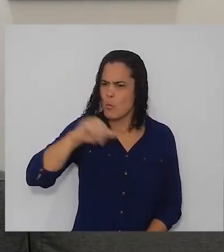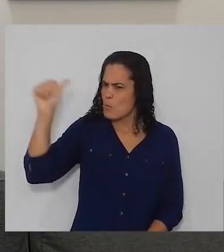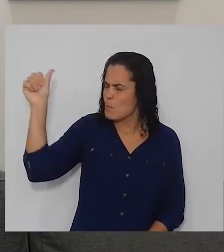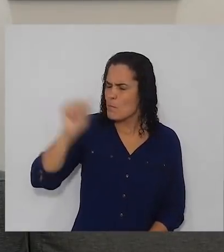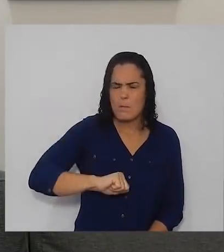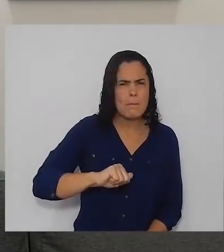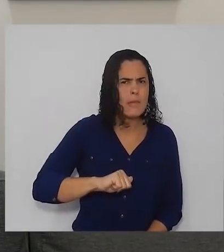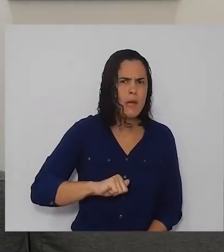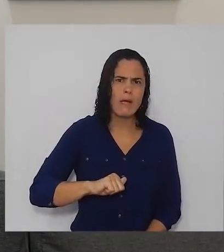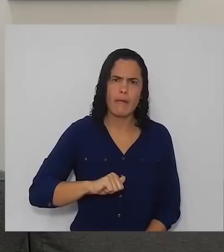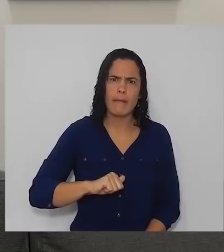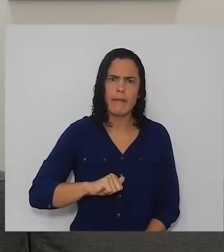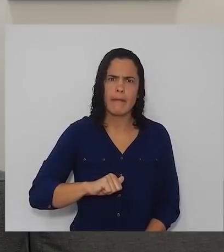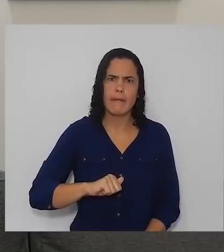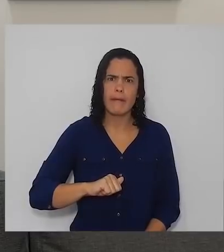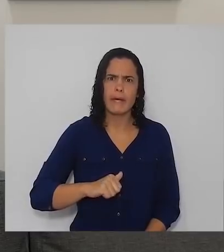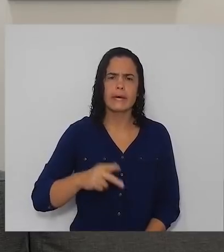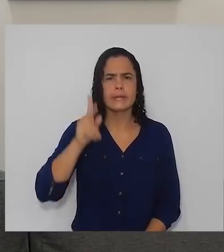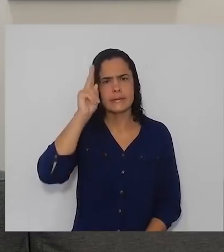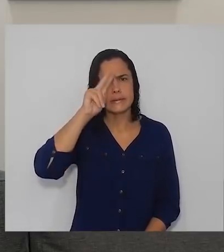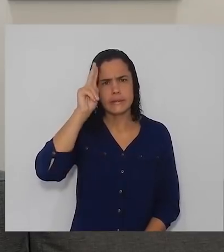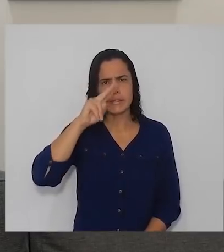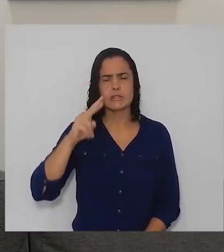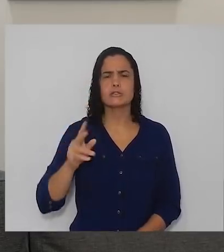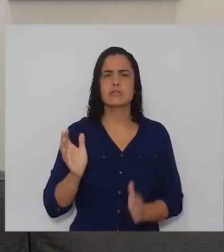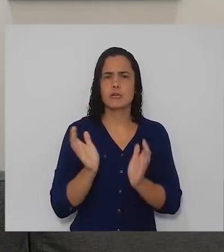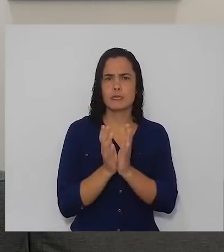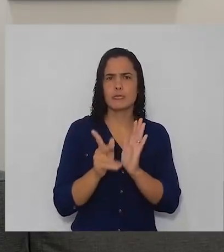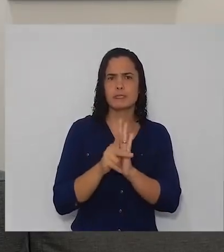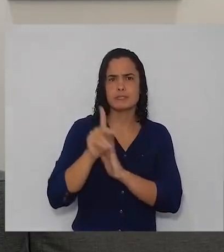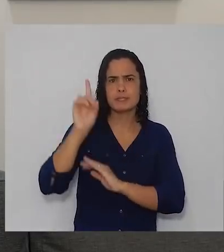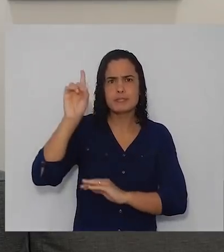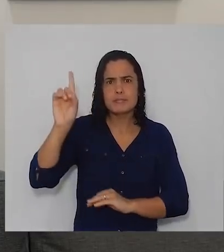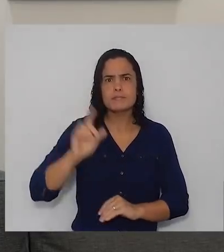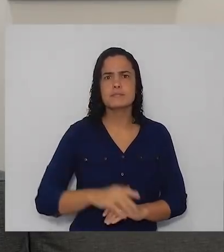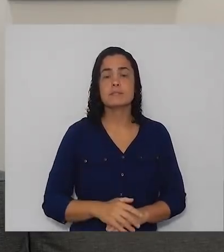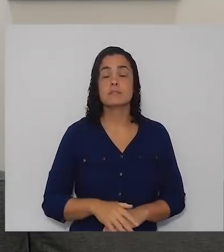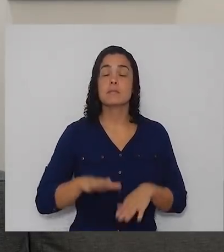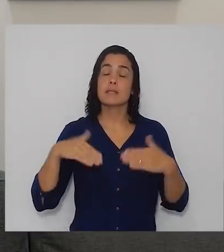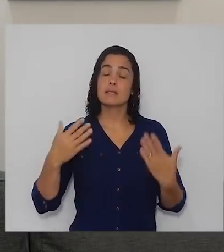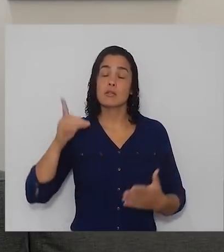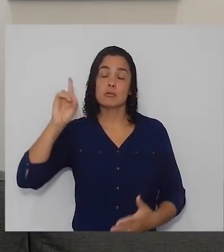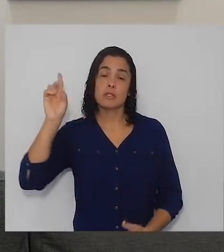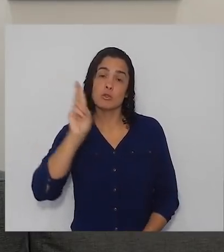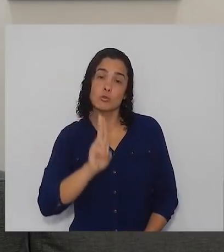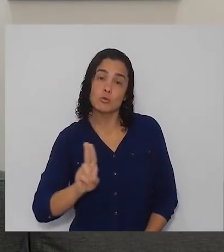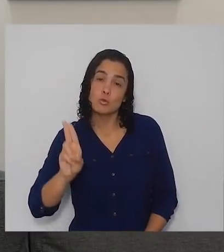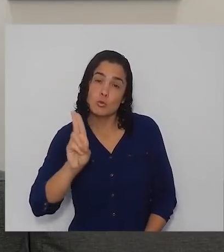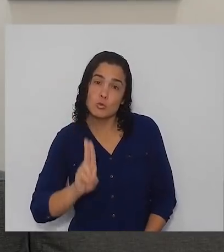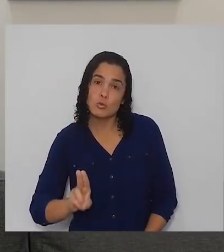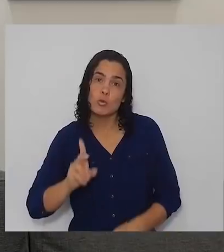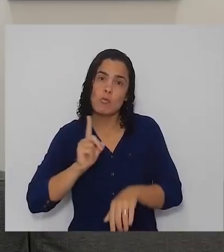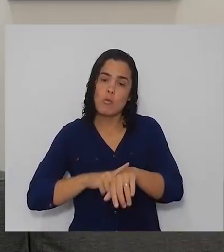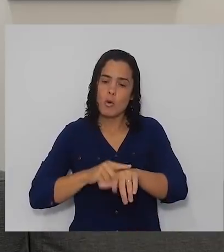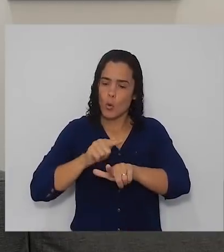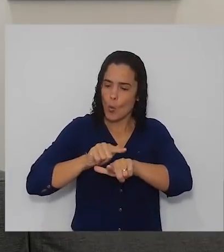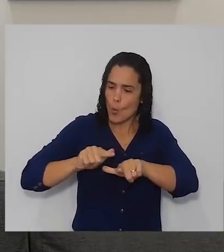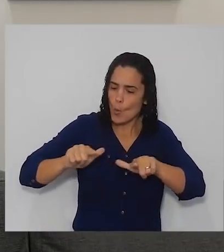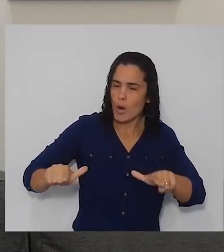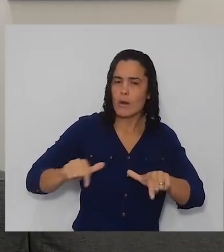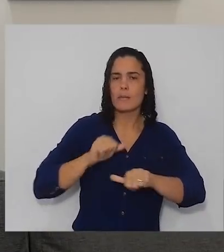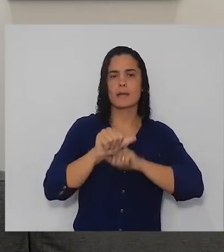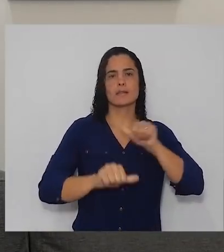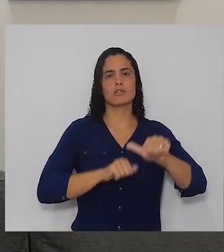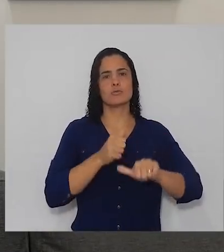povo de Deus. Era necessário que Deus usasse este tempo de seca para moldar as pessoas.